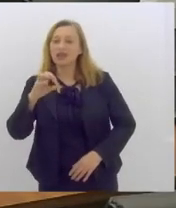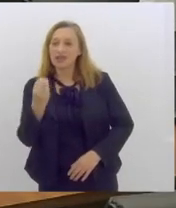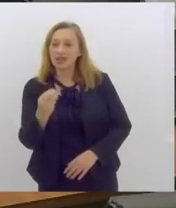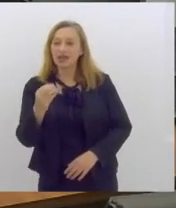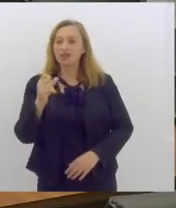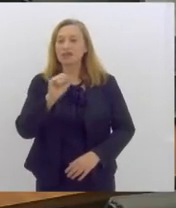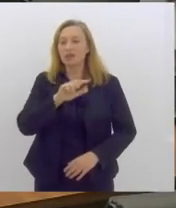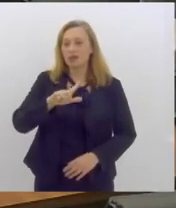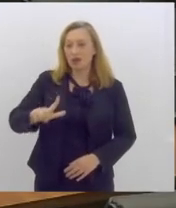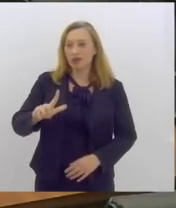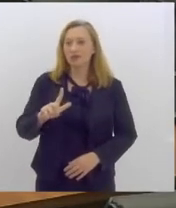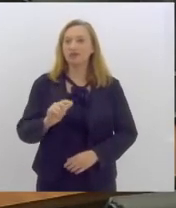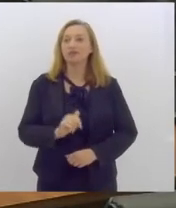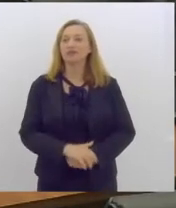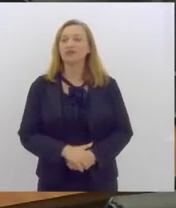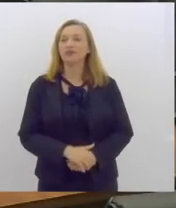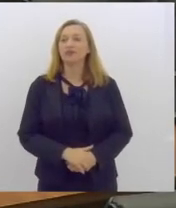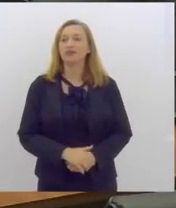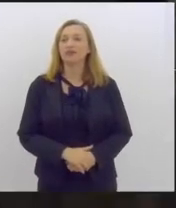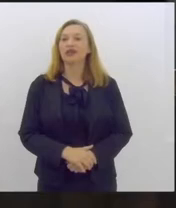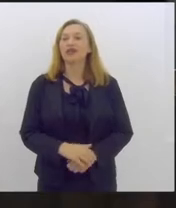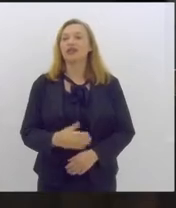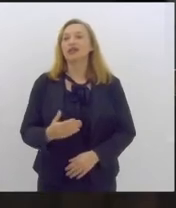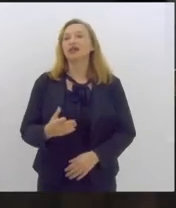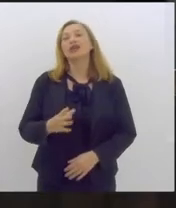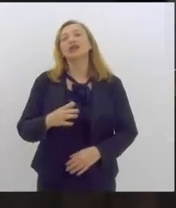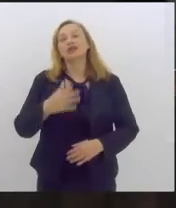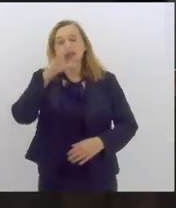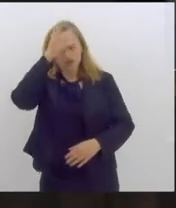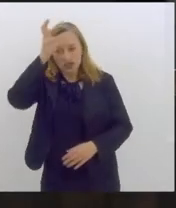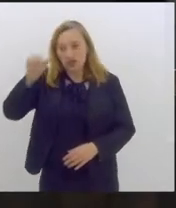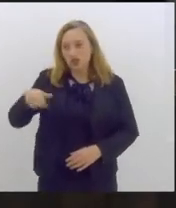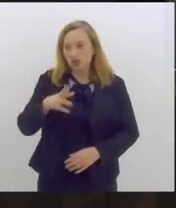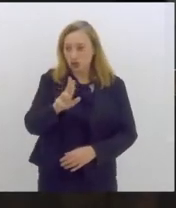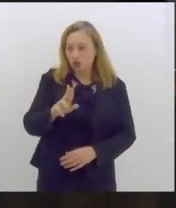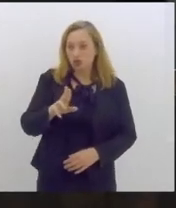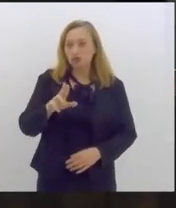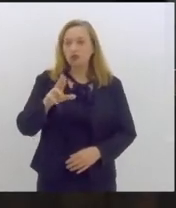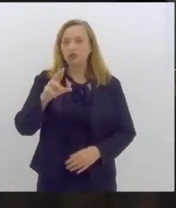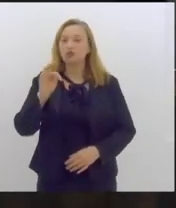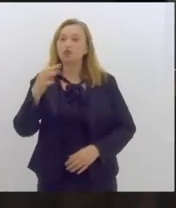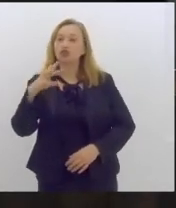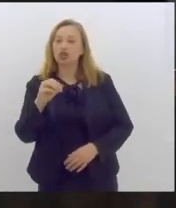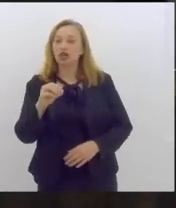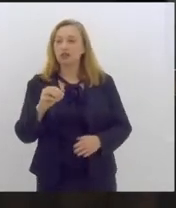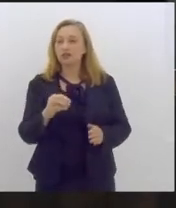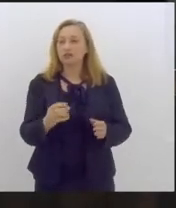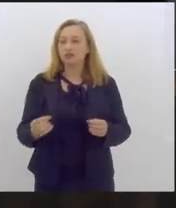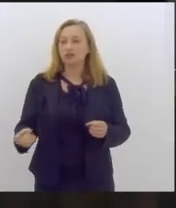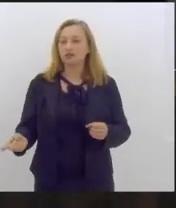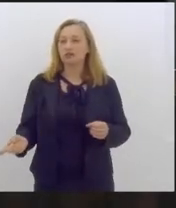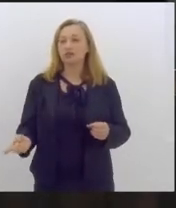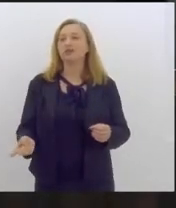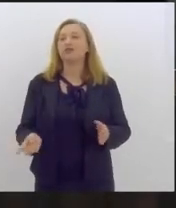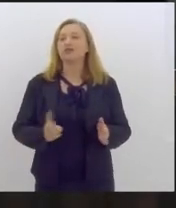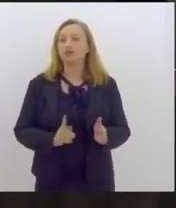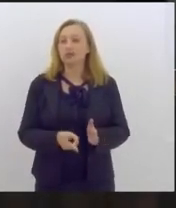Dino Samuel Malafaia da querida tia Ju Gustavo Schmidt vamos a pauta